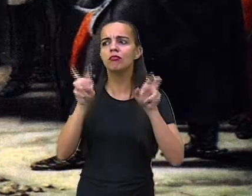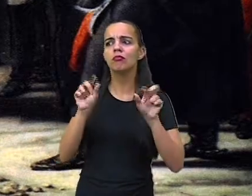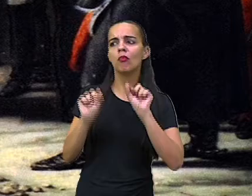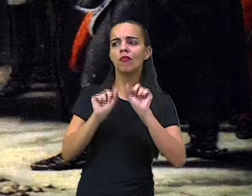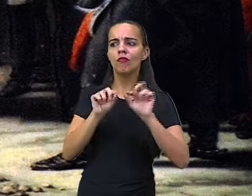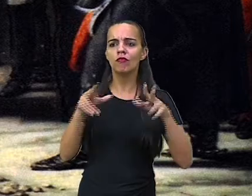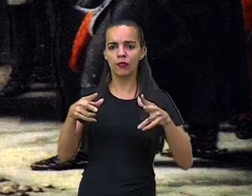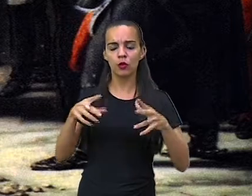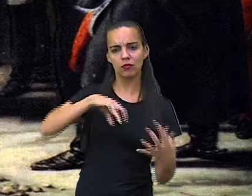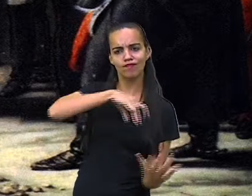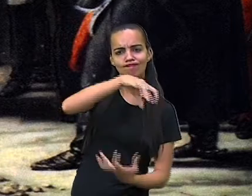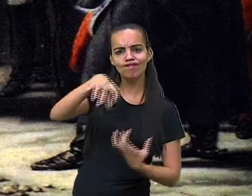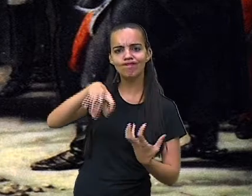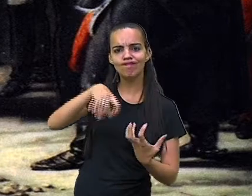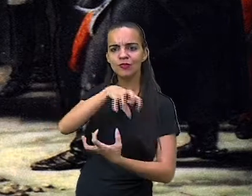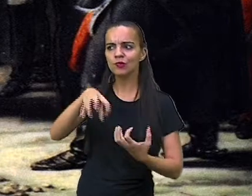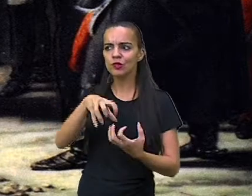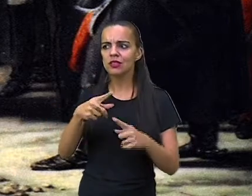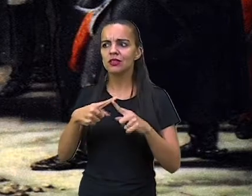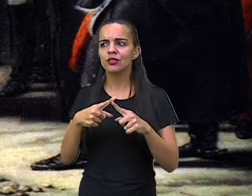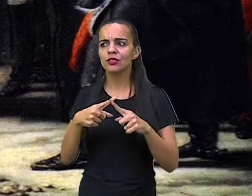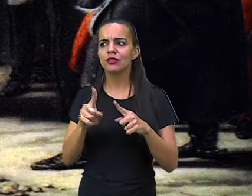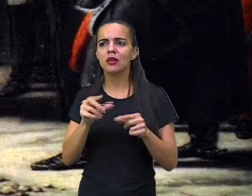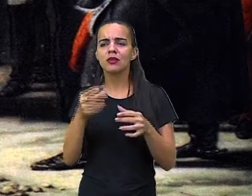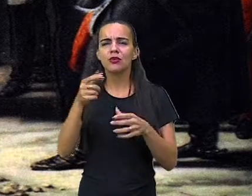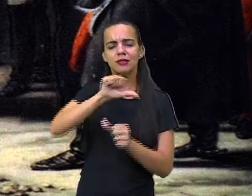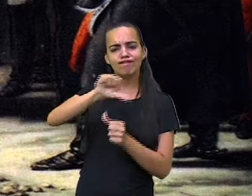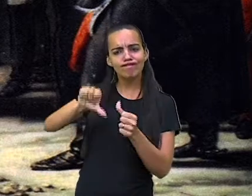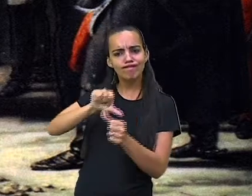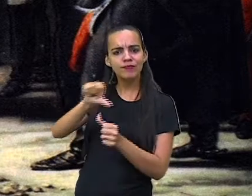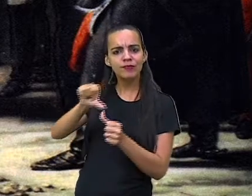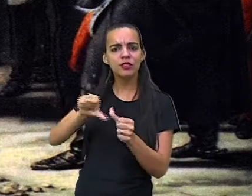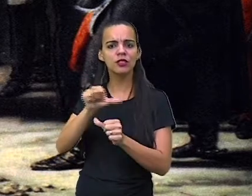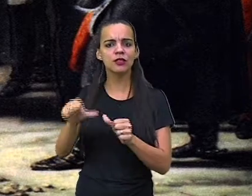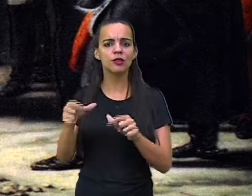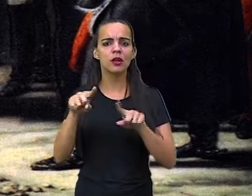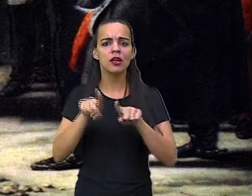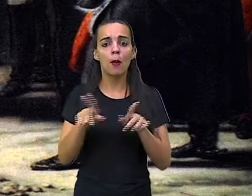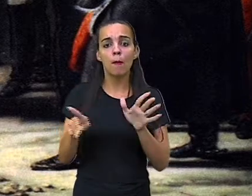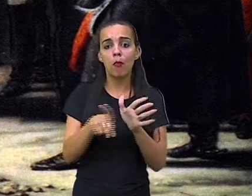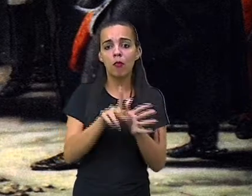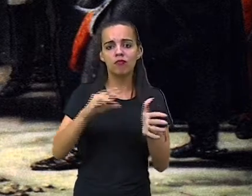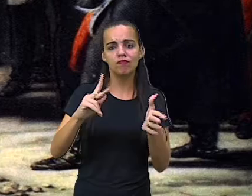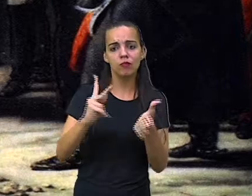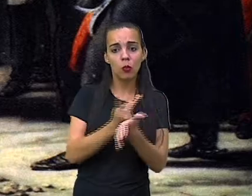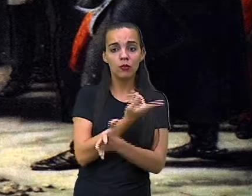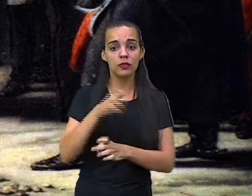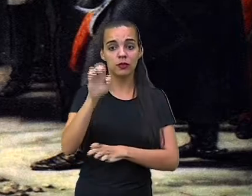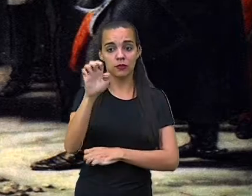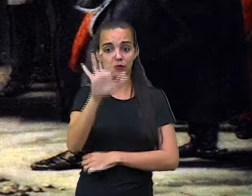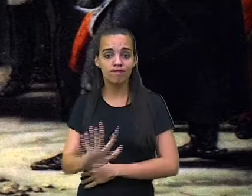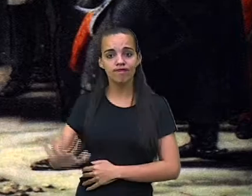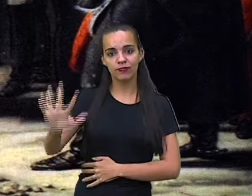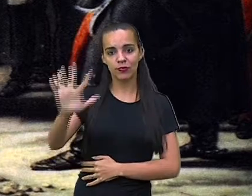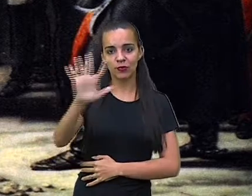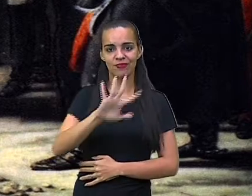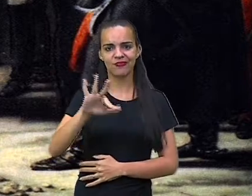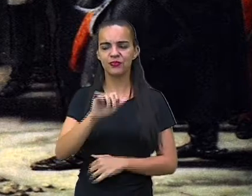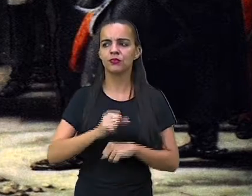as revoluções e as transformações que ocorreram lá na Europa. O século